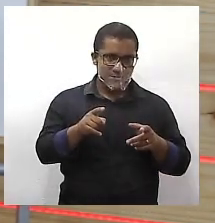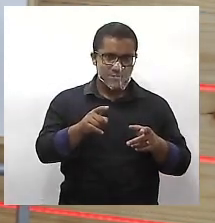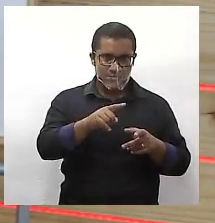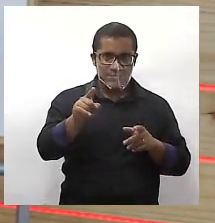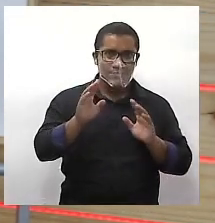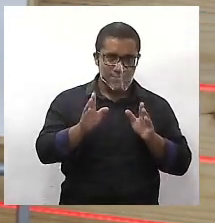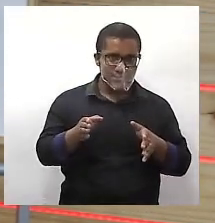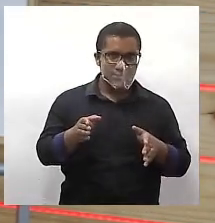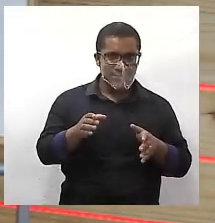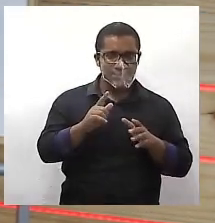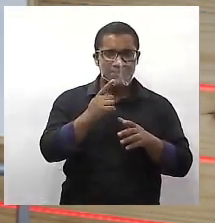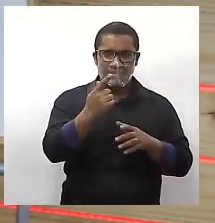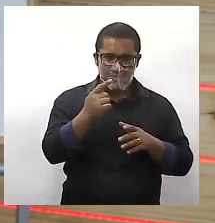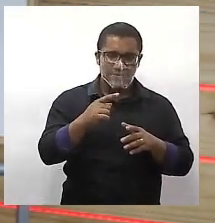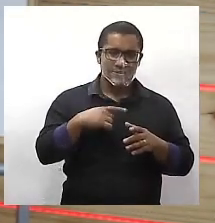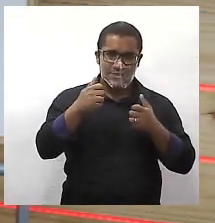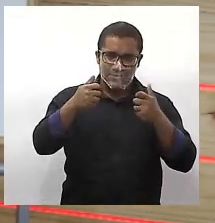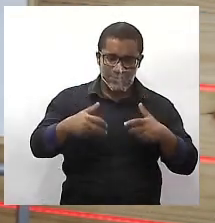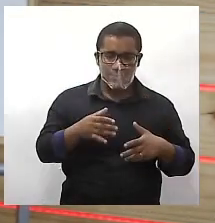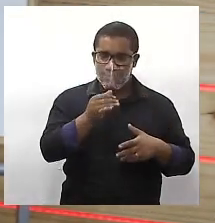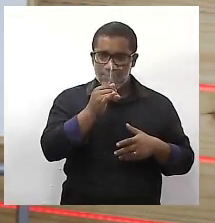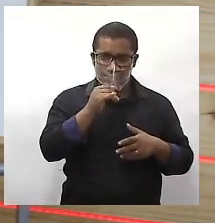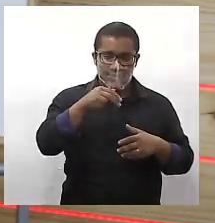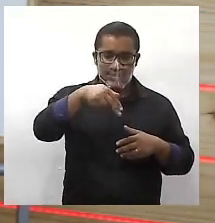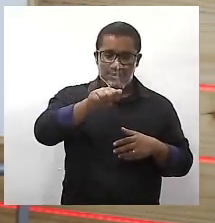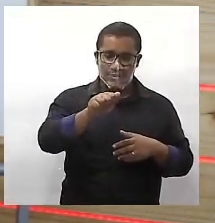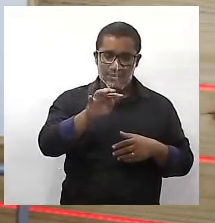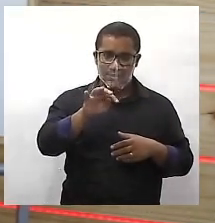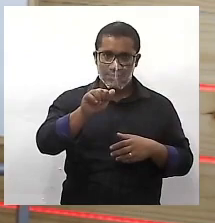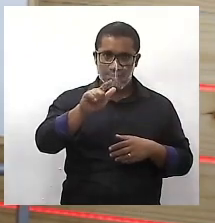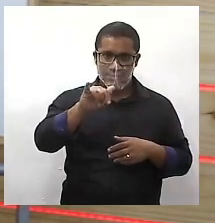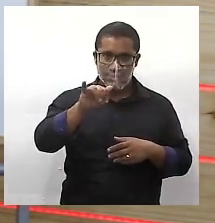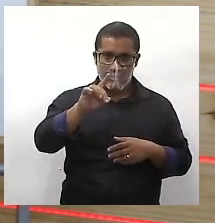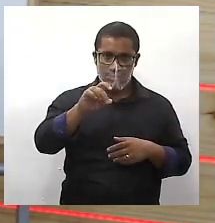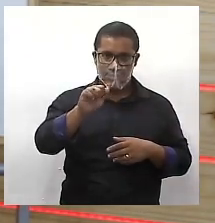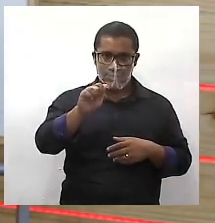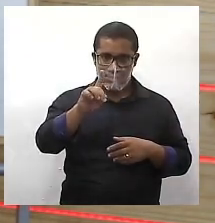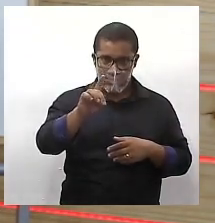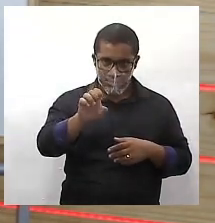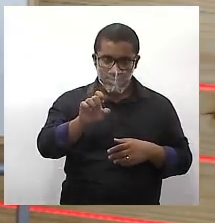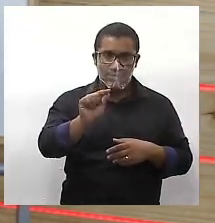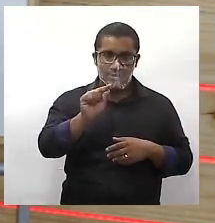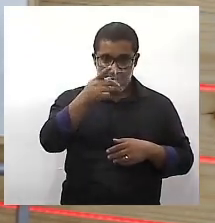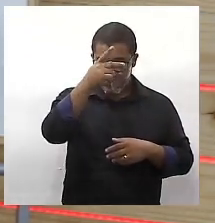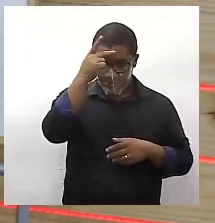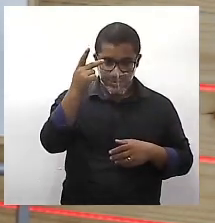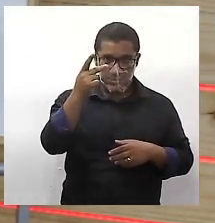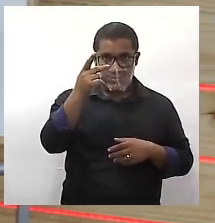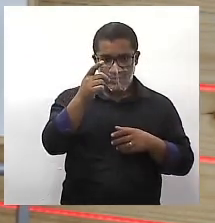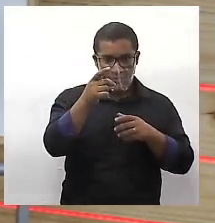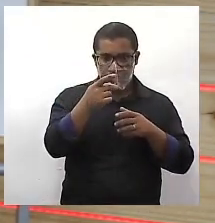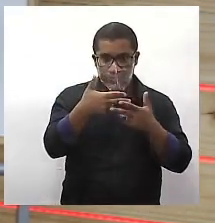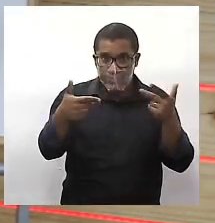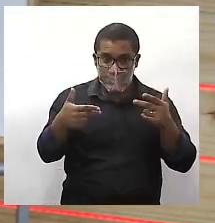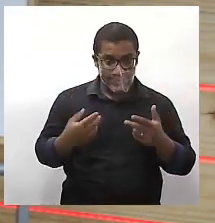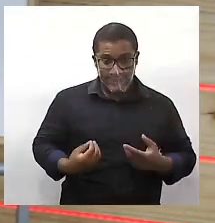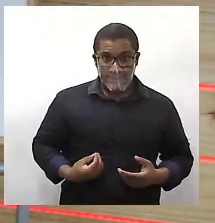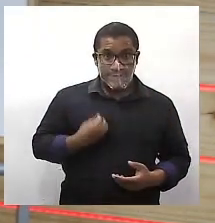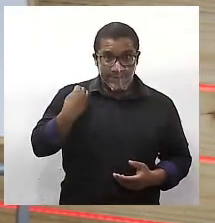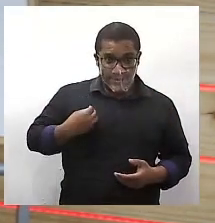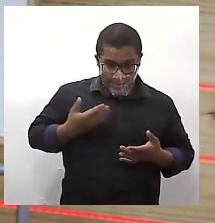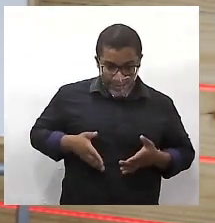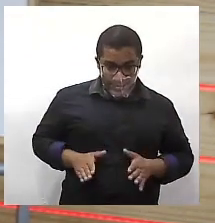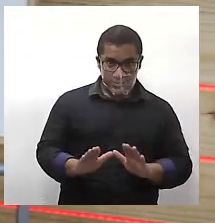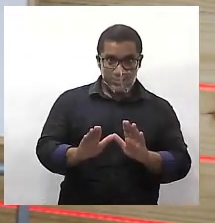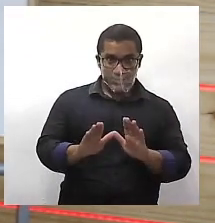escutam isso muito na geografia. Quando você estuda a natalidade, você está estudando exatamente o número de nascimentos vivos. Quando